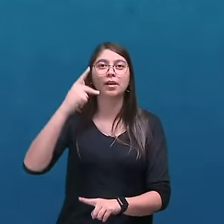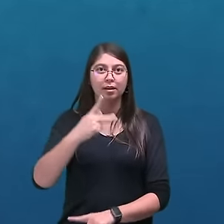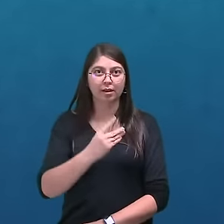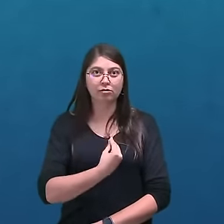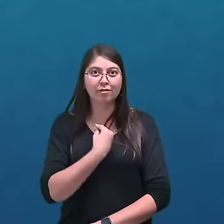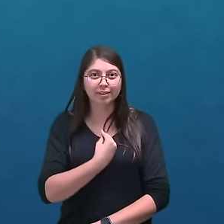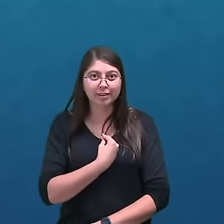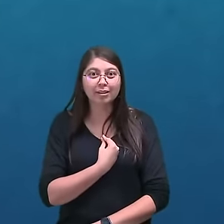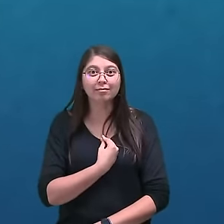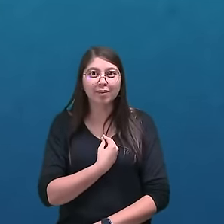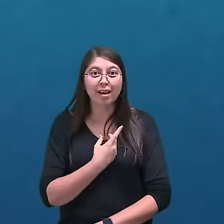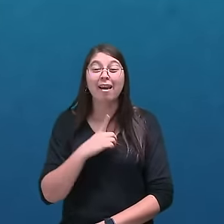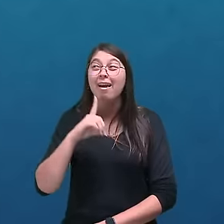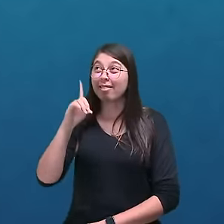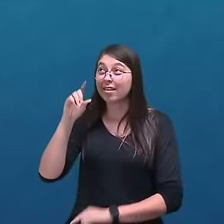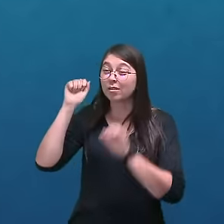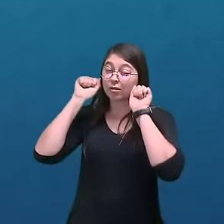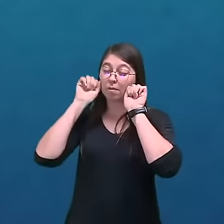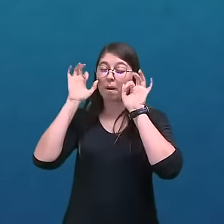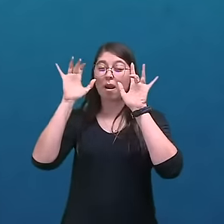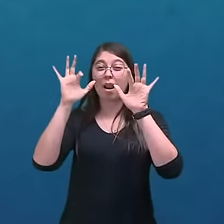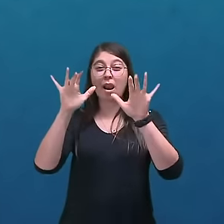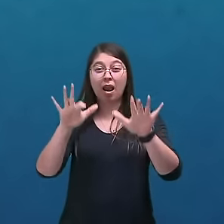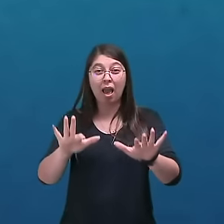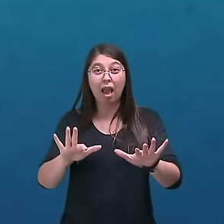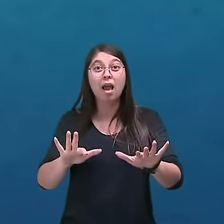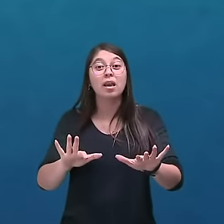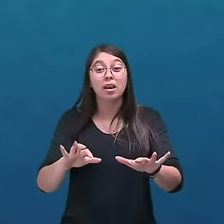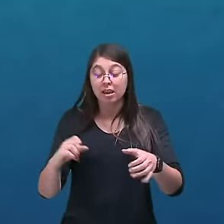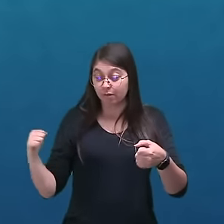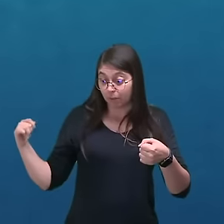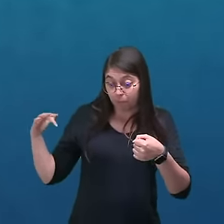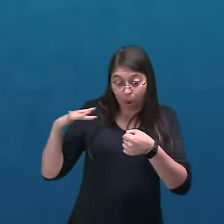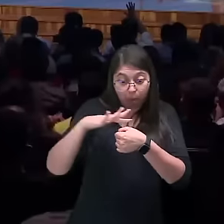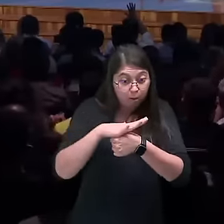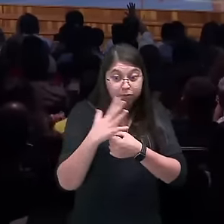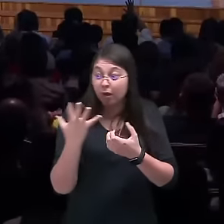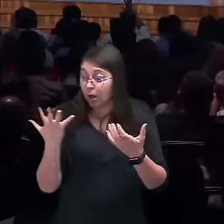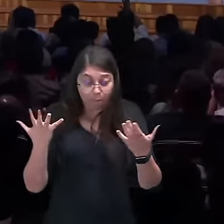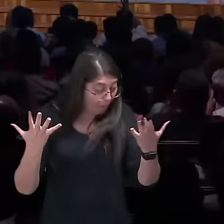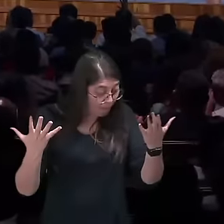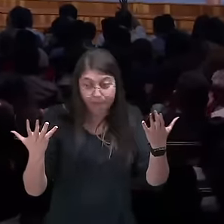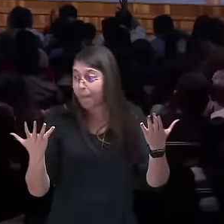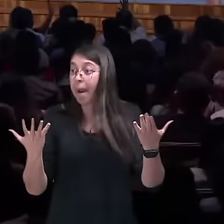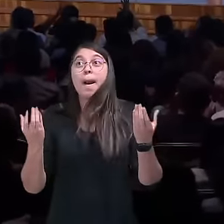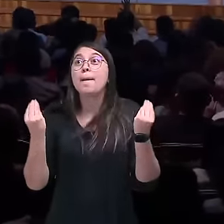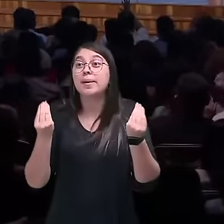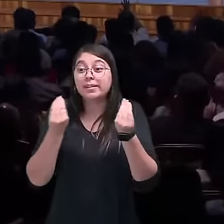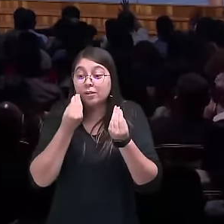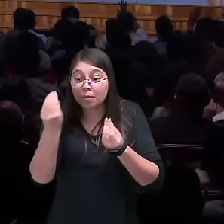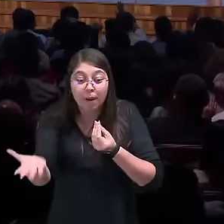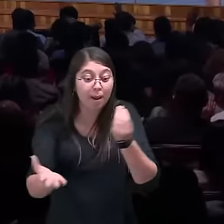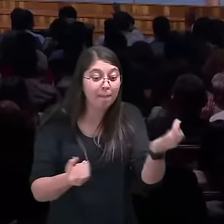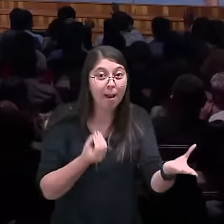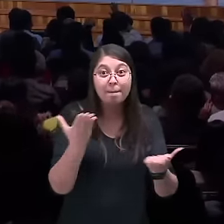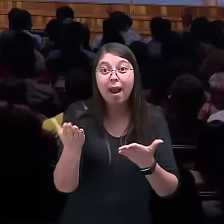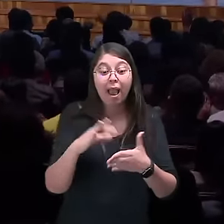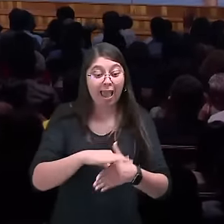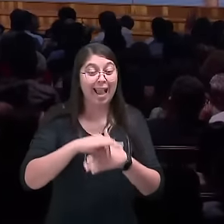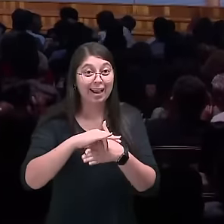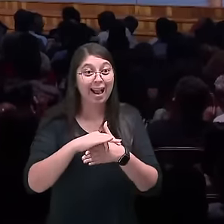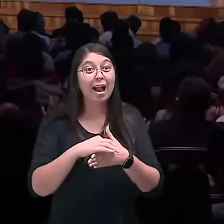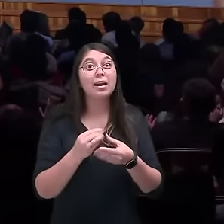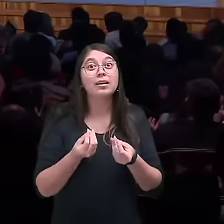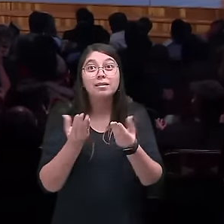Deus vai colocar tanto na tua mão que você vai ter que abençoar a outros. Você vai ter que dar picanha para o vizinho, picanha